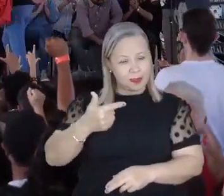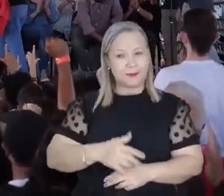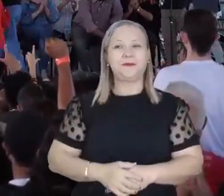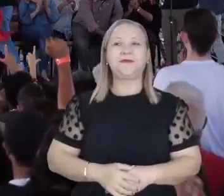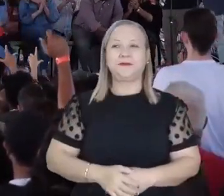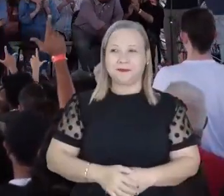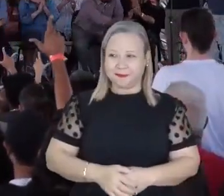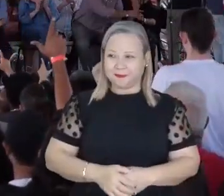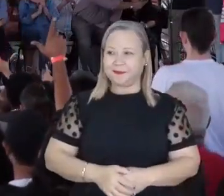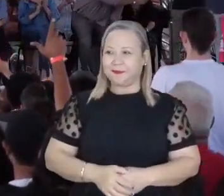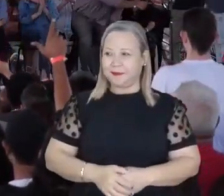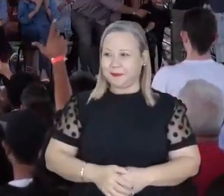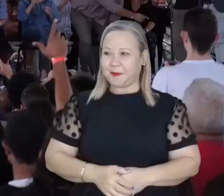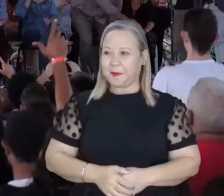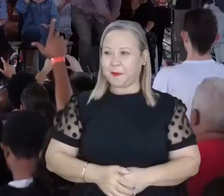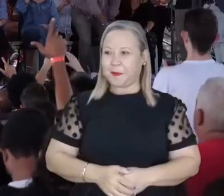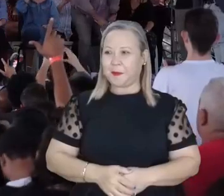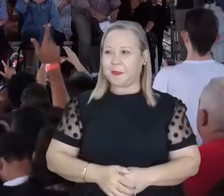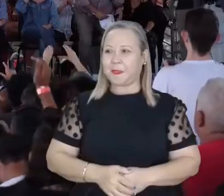aqui, Alda.